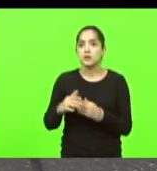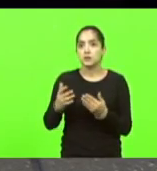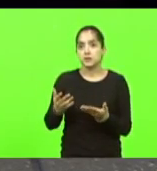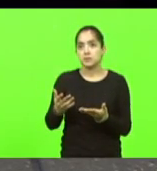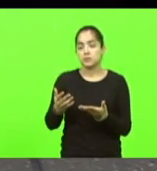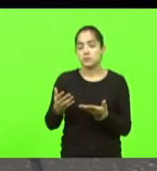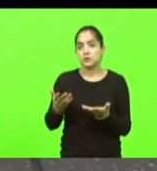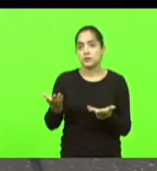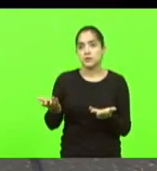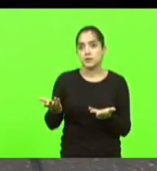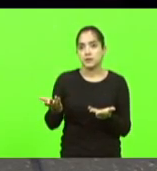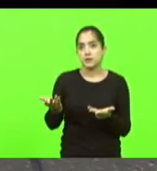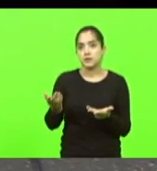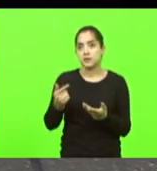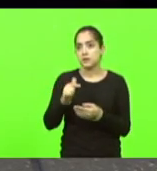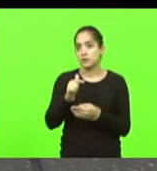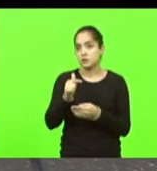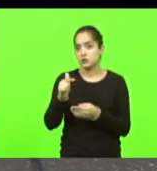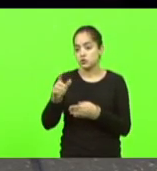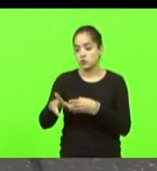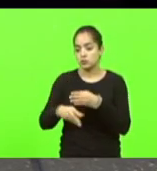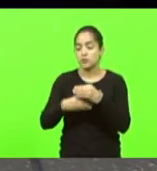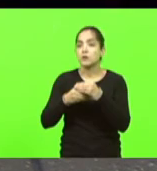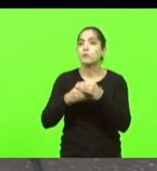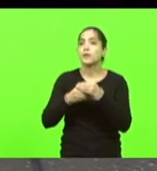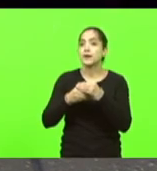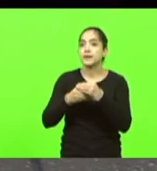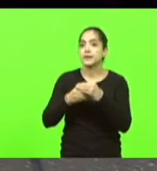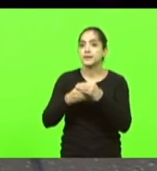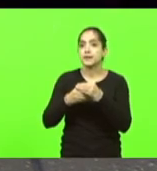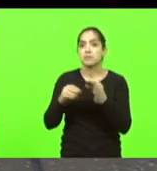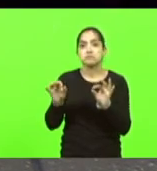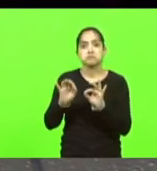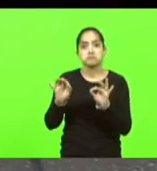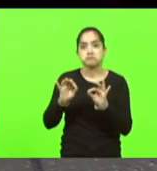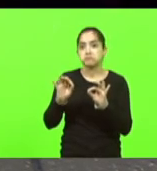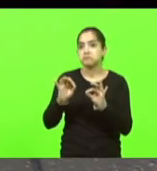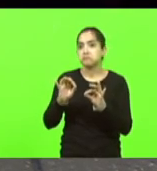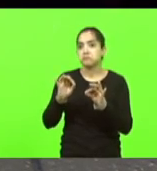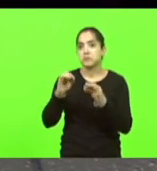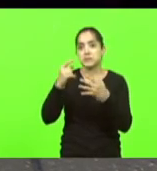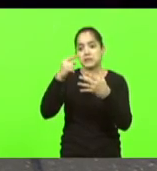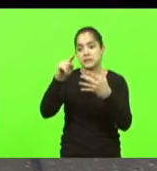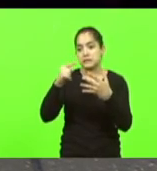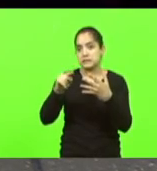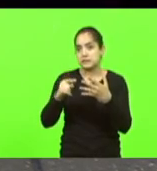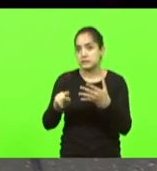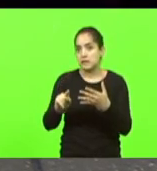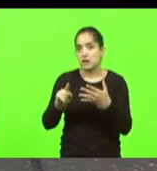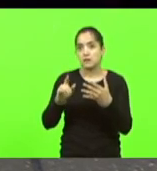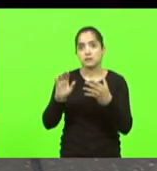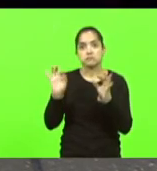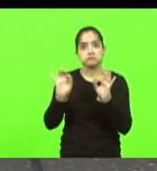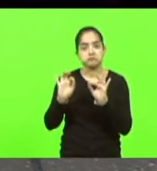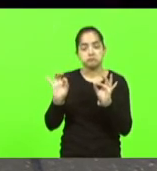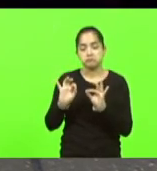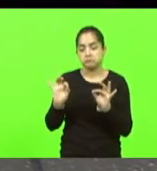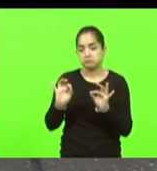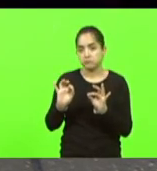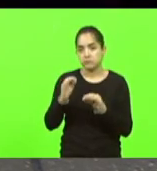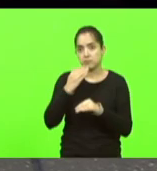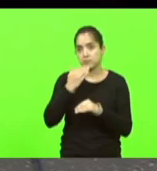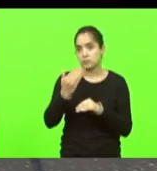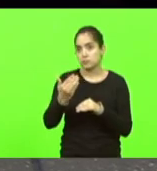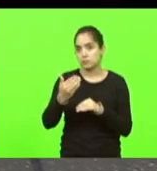nós não temos nenhuma emenda não temos nenhum destaque não temos nenhum requerimento em relação a